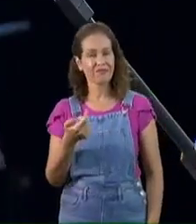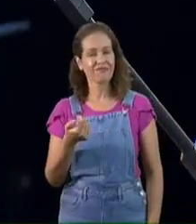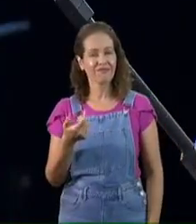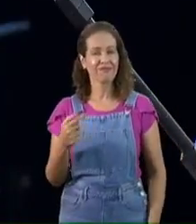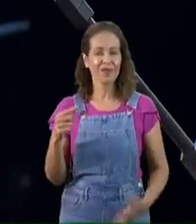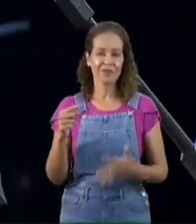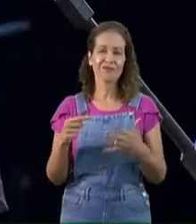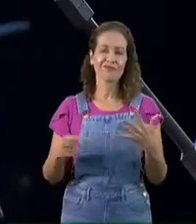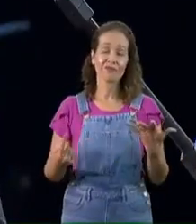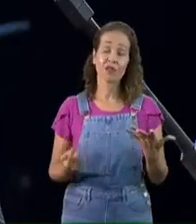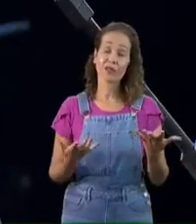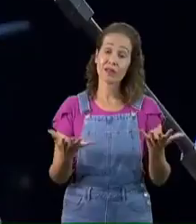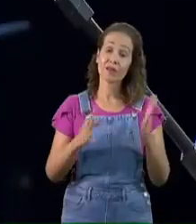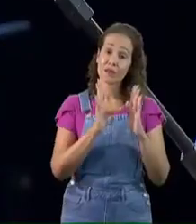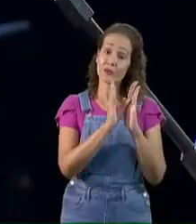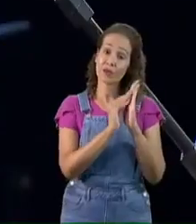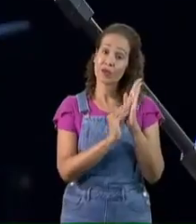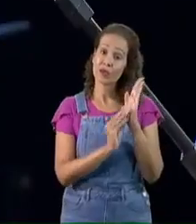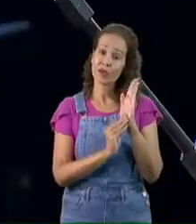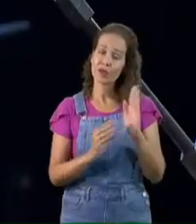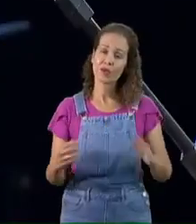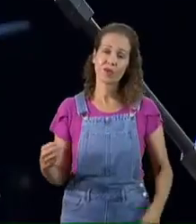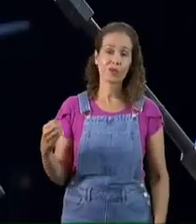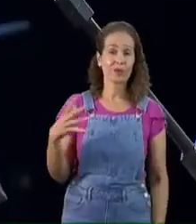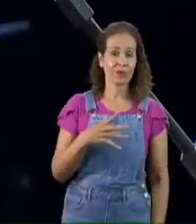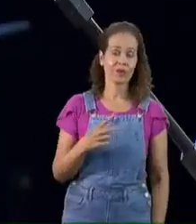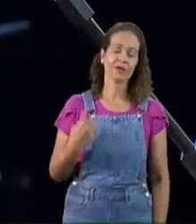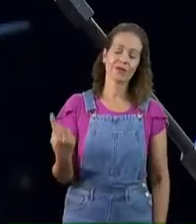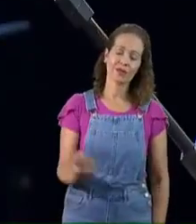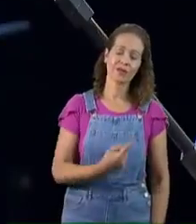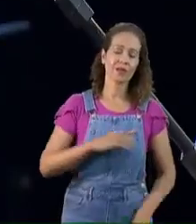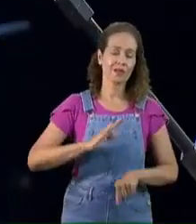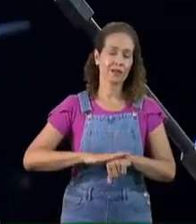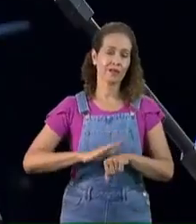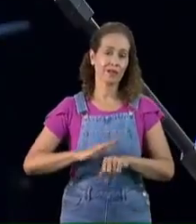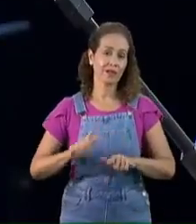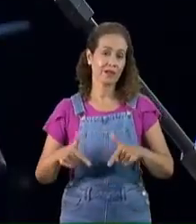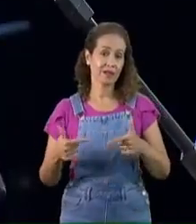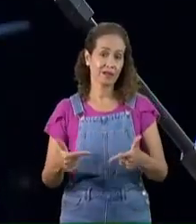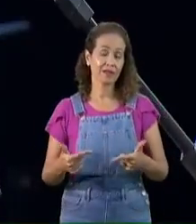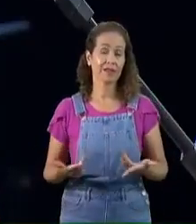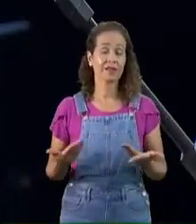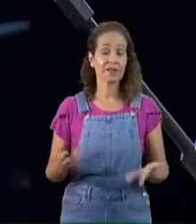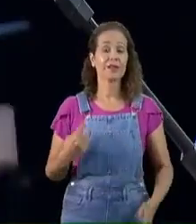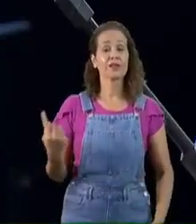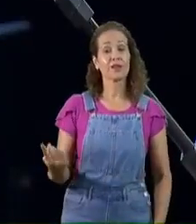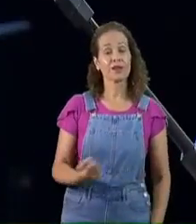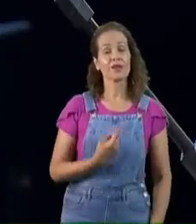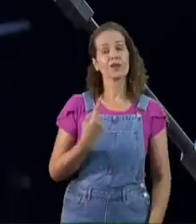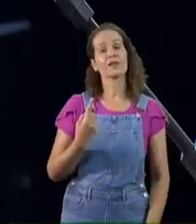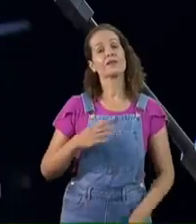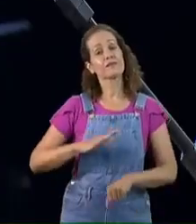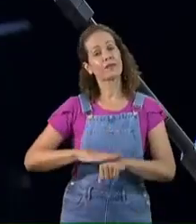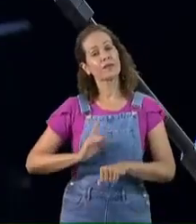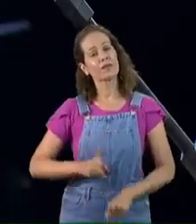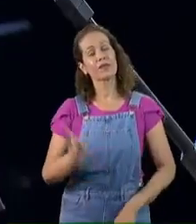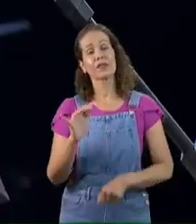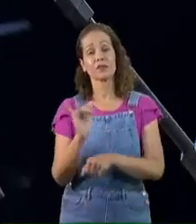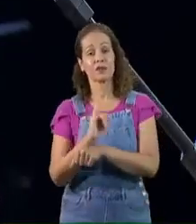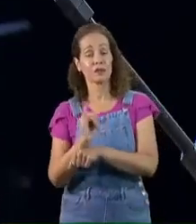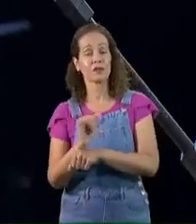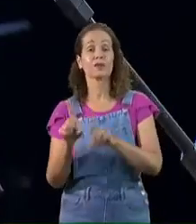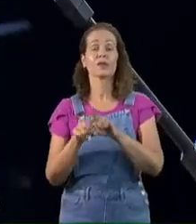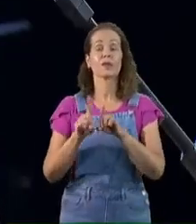quis criar esse conteúdo novo. Tá? A gente tem feito isso e a gente está mantendo isso agora, tanto no YouTube, no Instagram também, da mesma